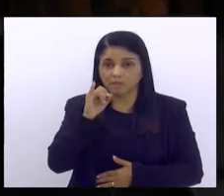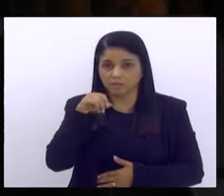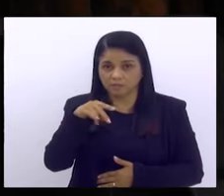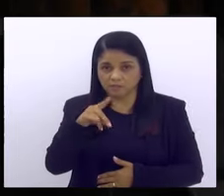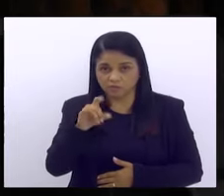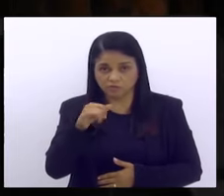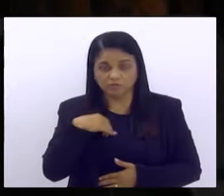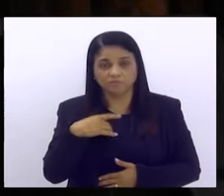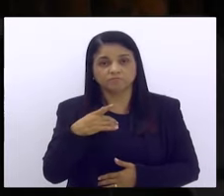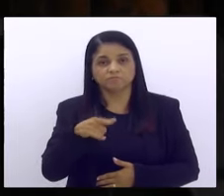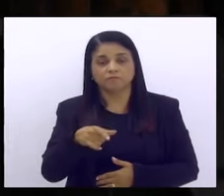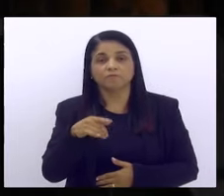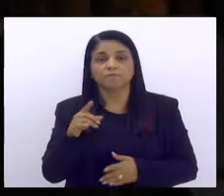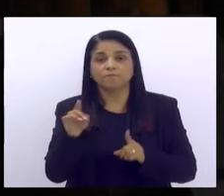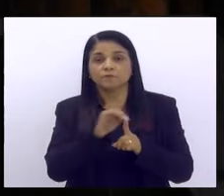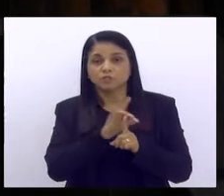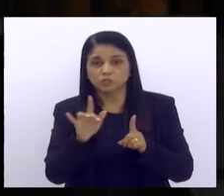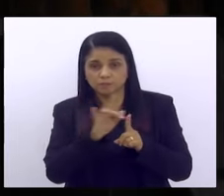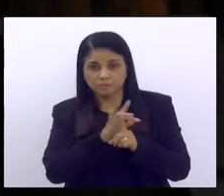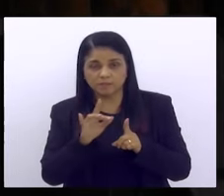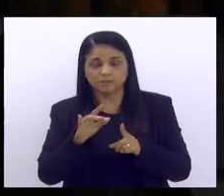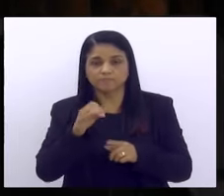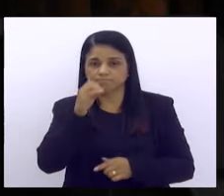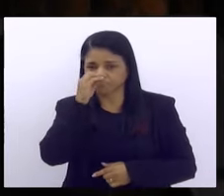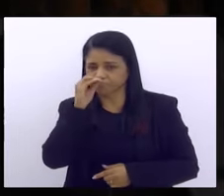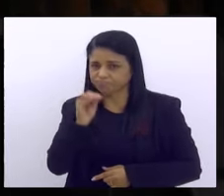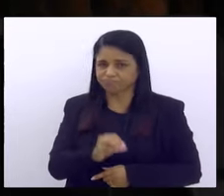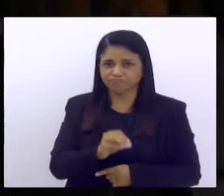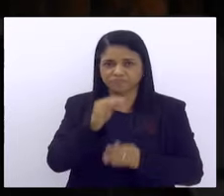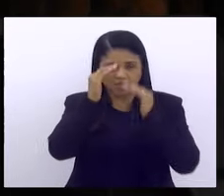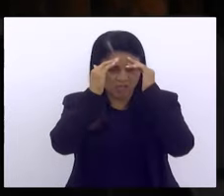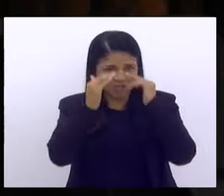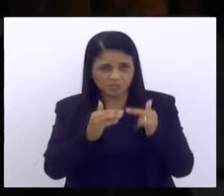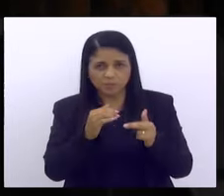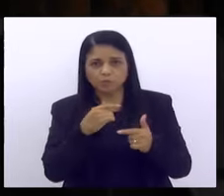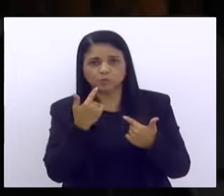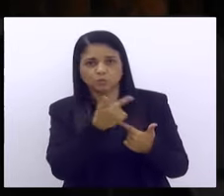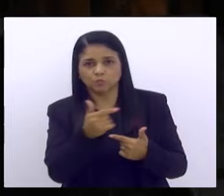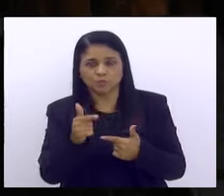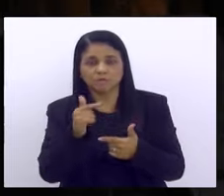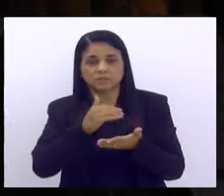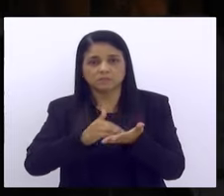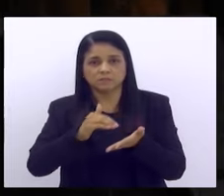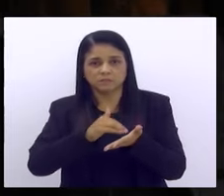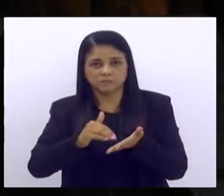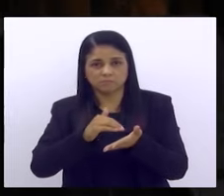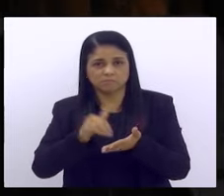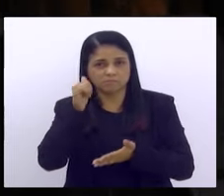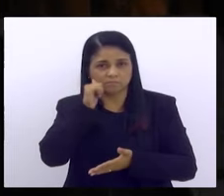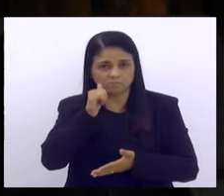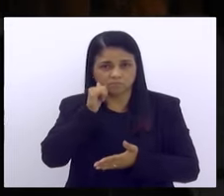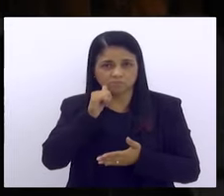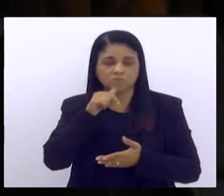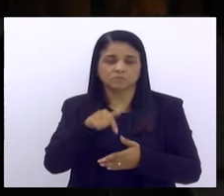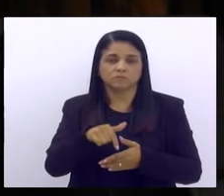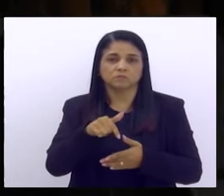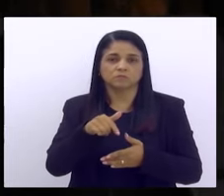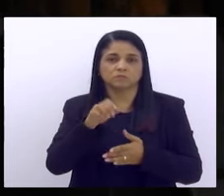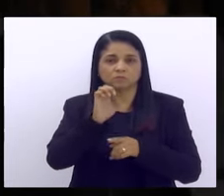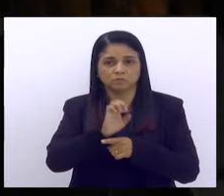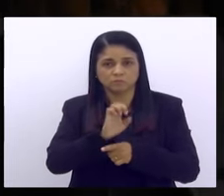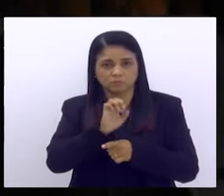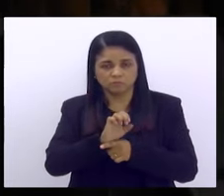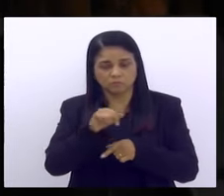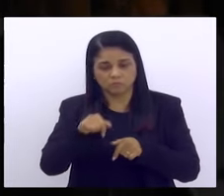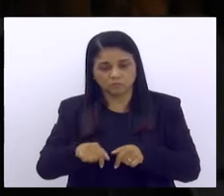soberba, da arrogância e da falta de respeito da secretária de Estado com esse parlamento. A mesma